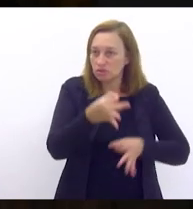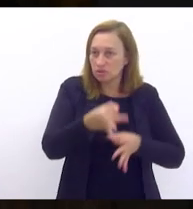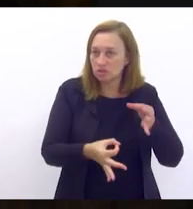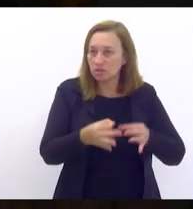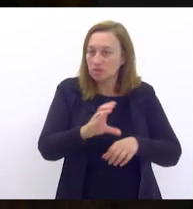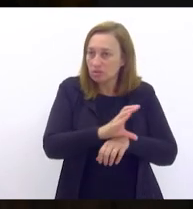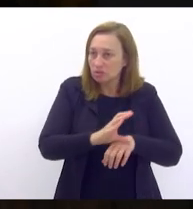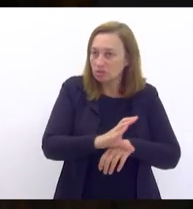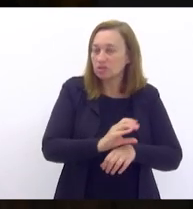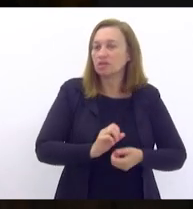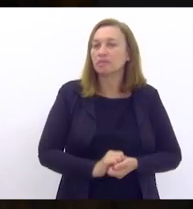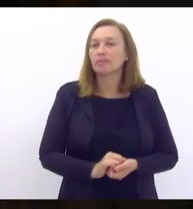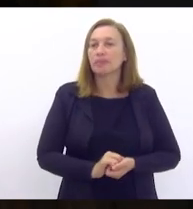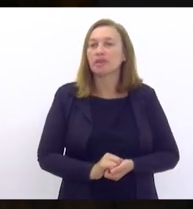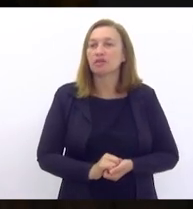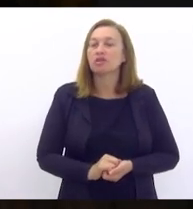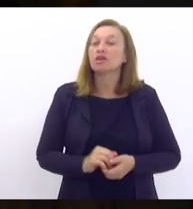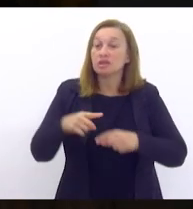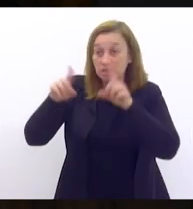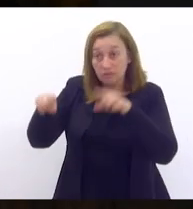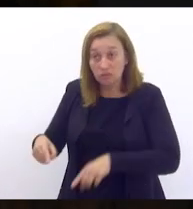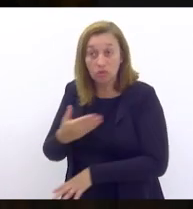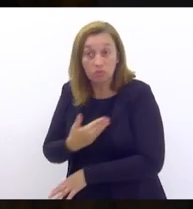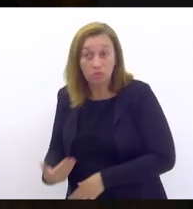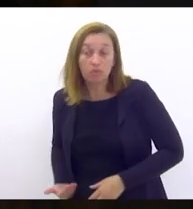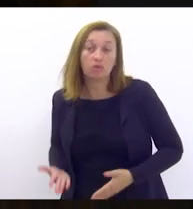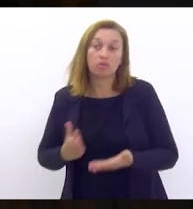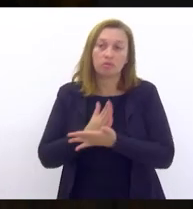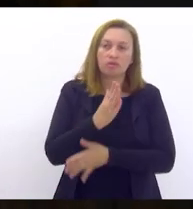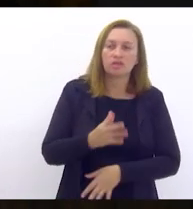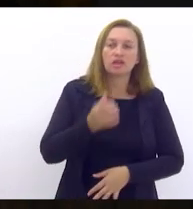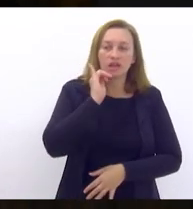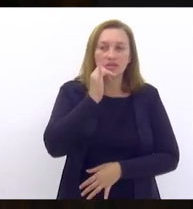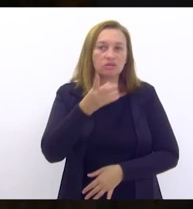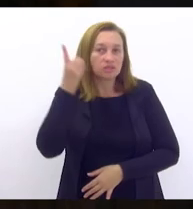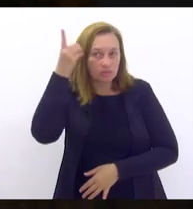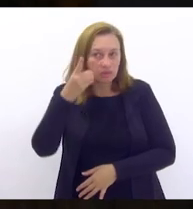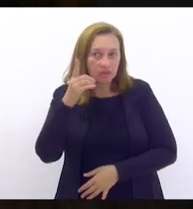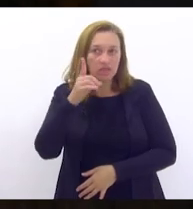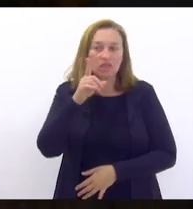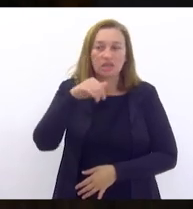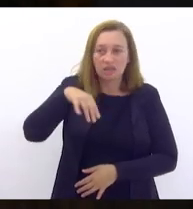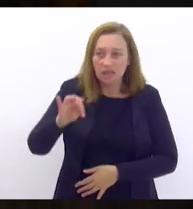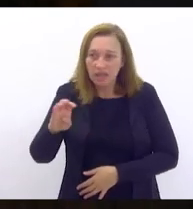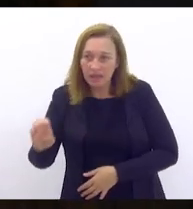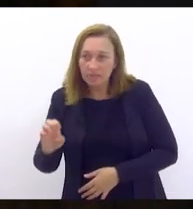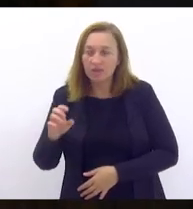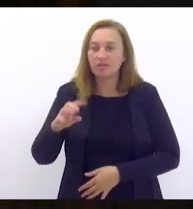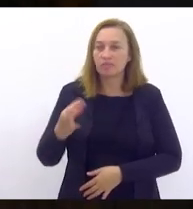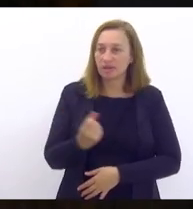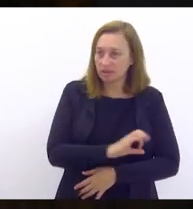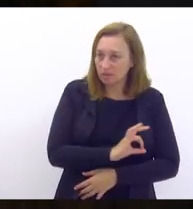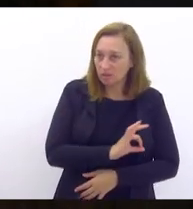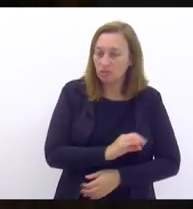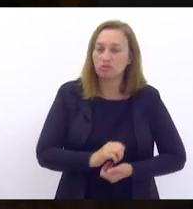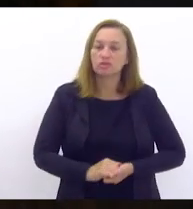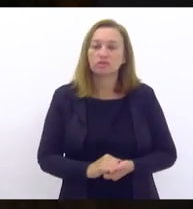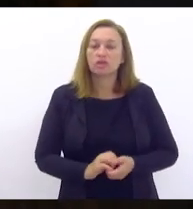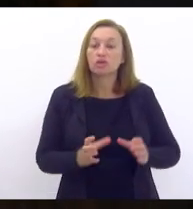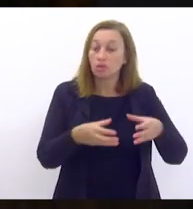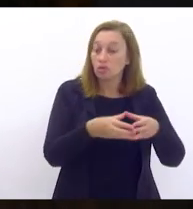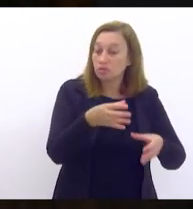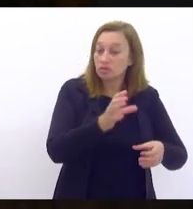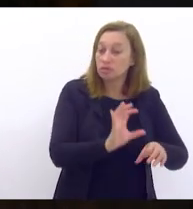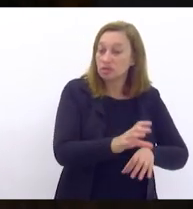pela constitucionalidade, servidores públicos favorável. Relator deputado Guilherme Delarola e Marta Rocha. Pendente parecer da